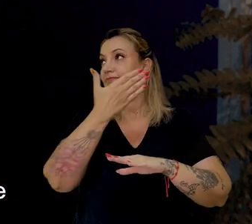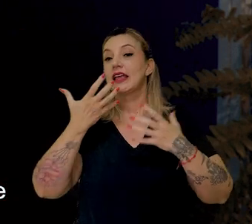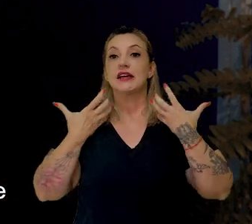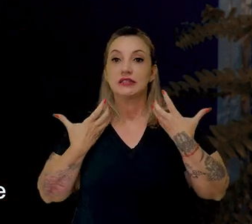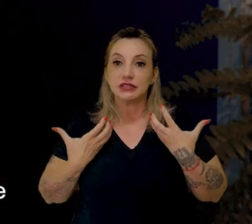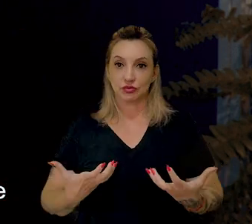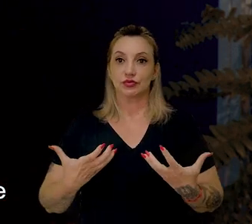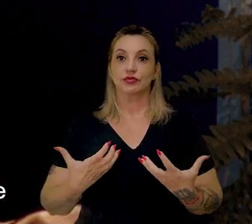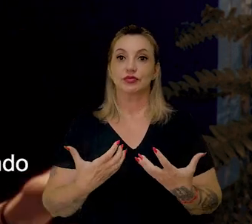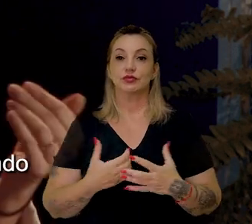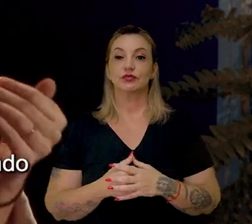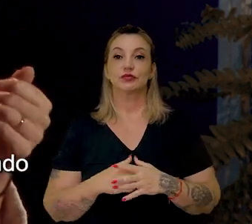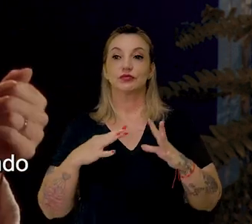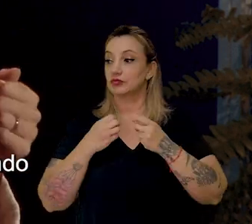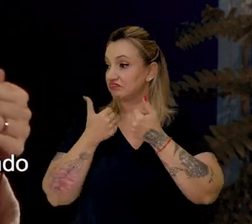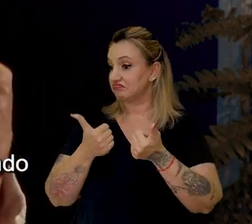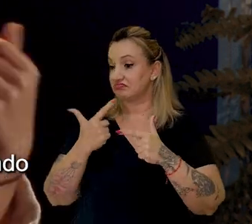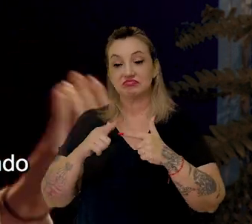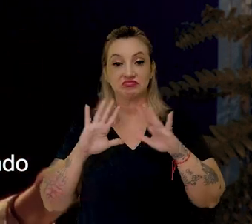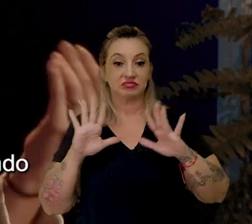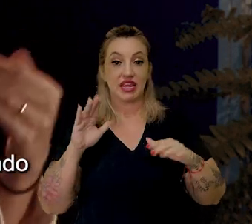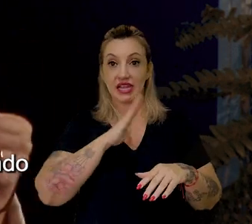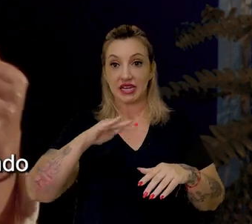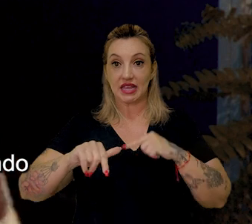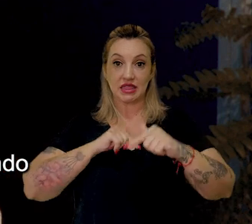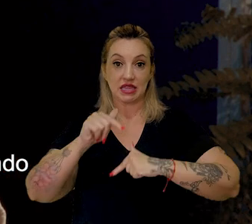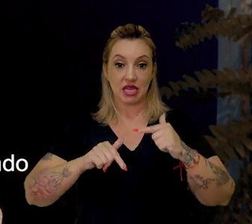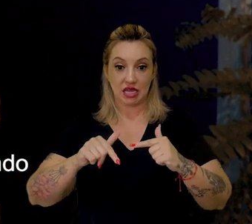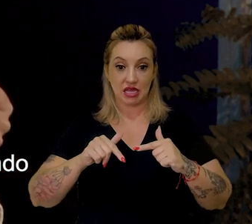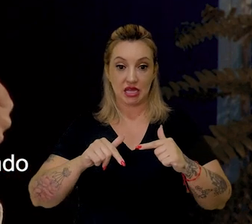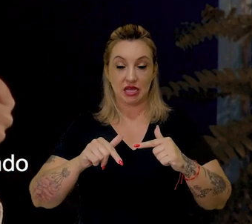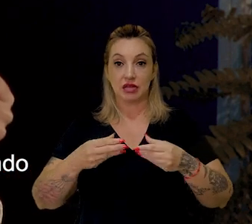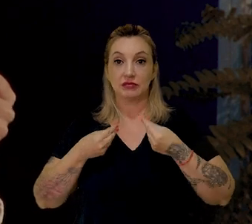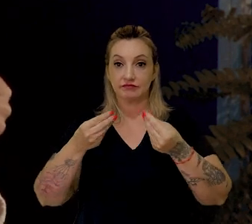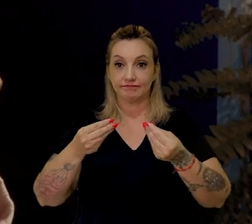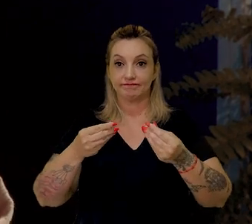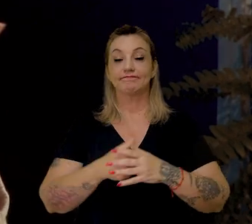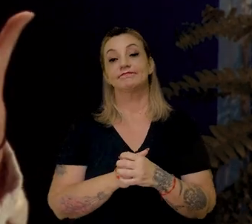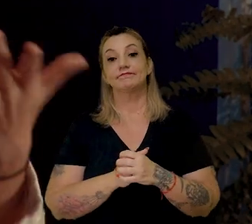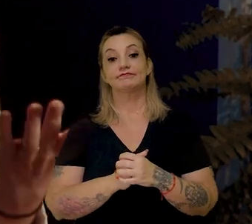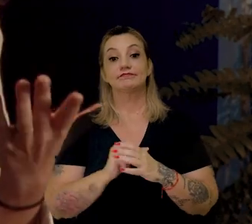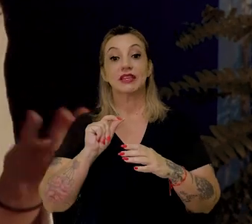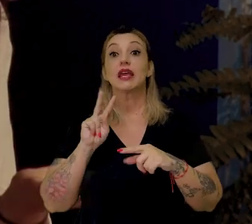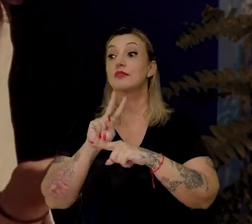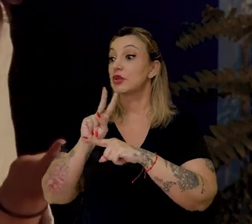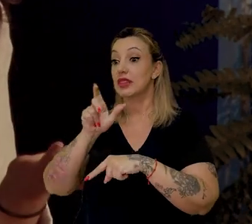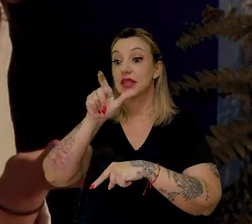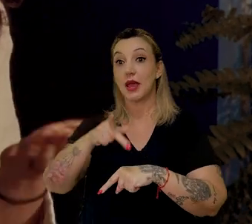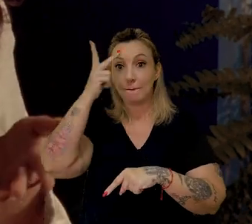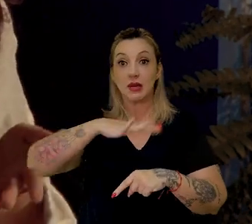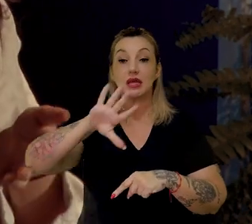jornadas exaustivas é tudo bem a gente ter crianças trabalhando na nossa cadeia de fornecimento quem protege essas